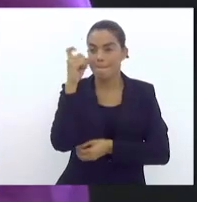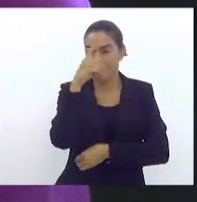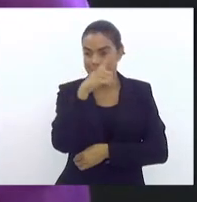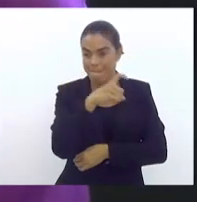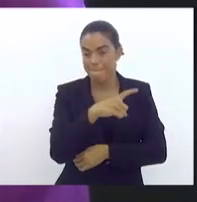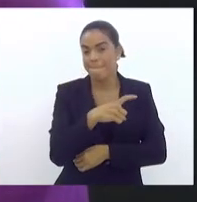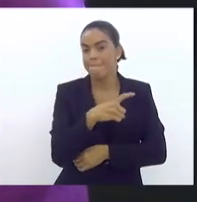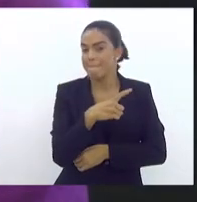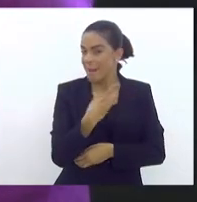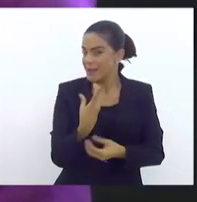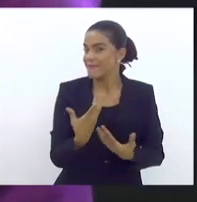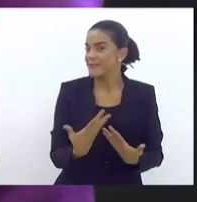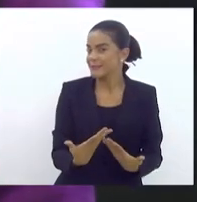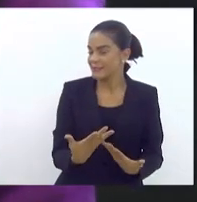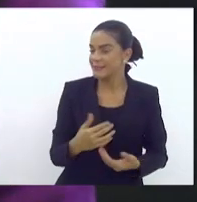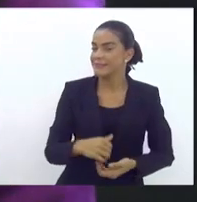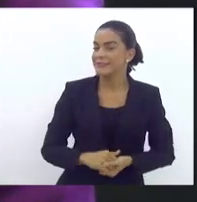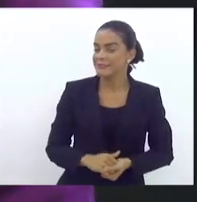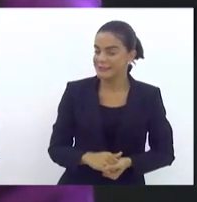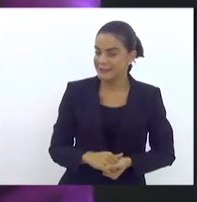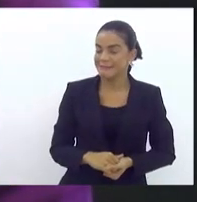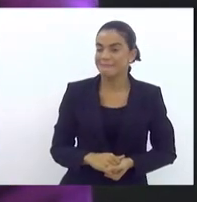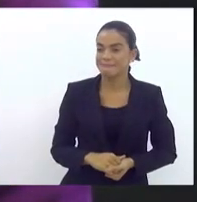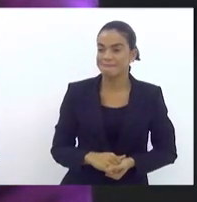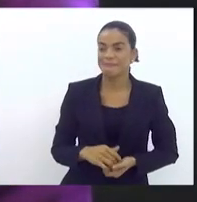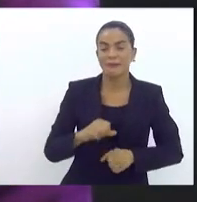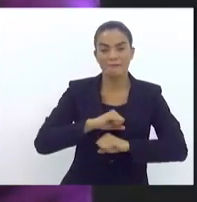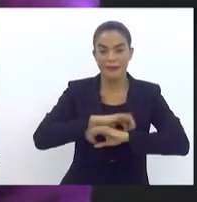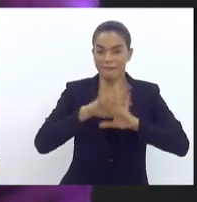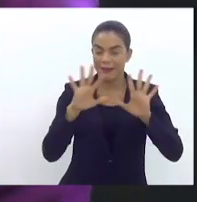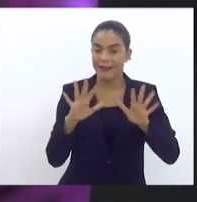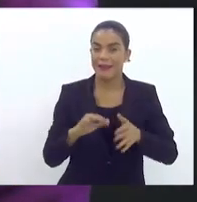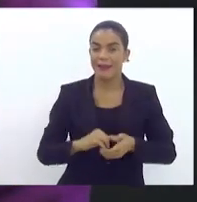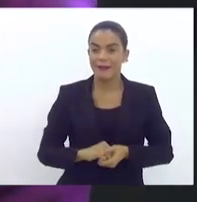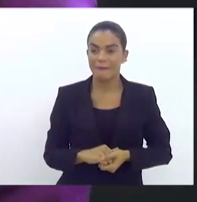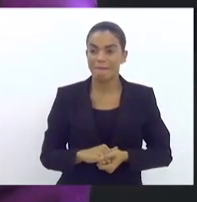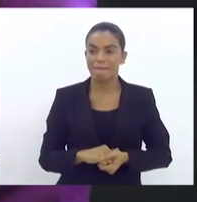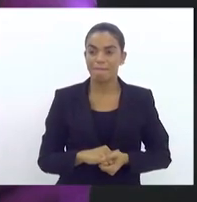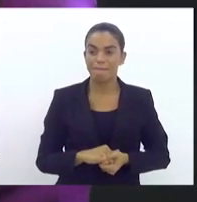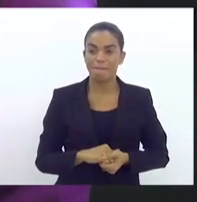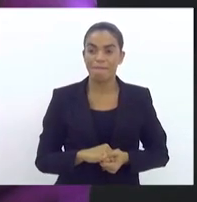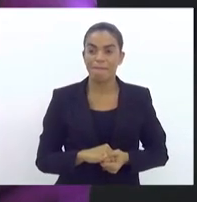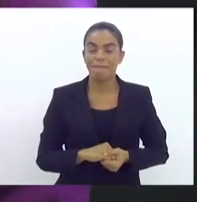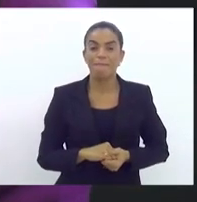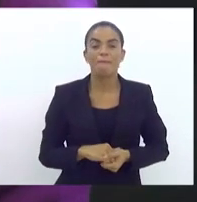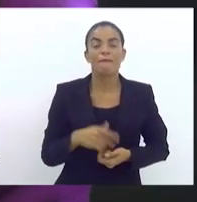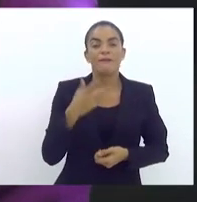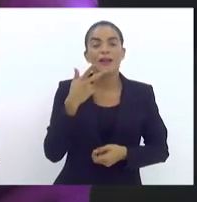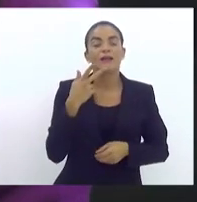em todos os espaços para que isso fique bem é Benito Quando a senhora traz o que podemos fazer para mudar